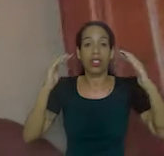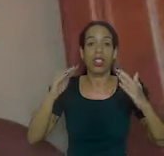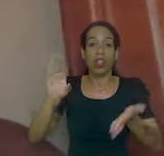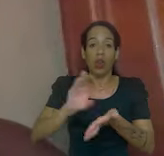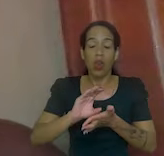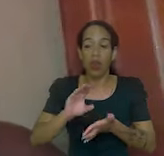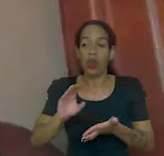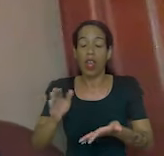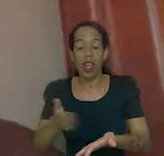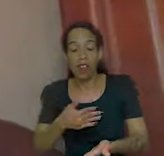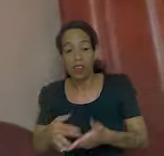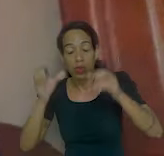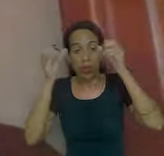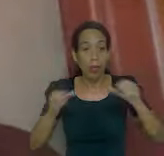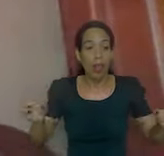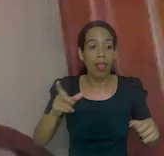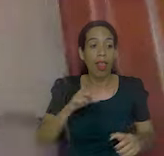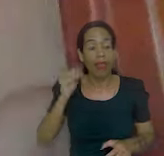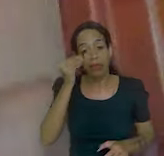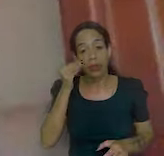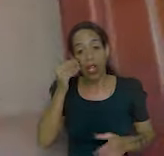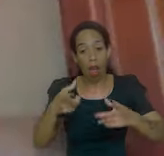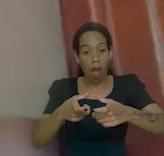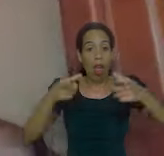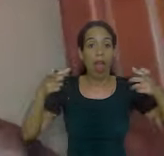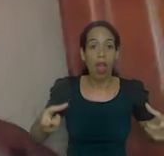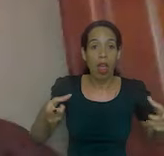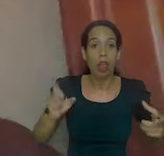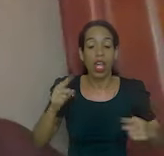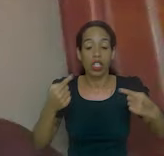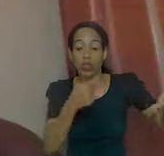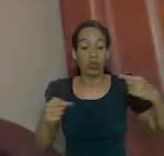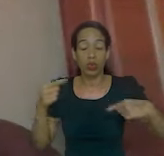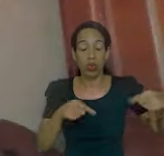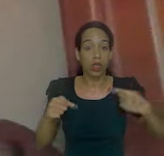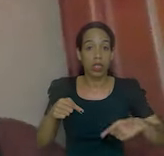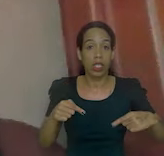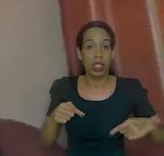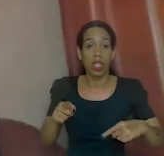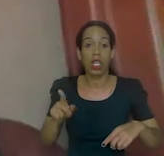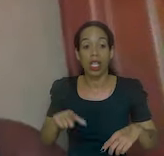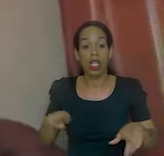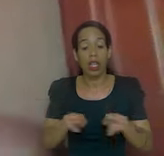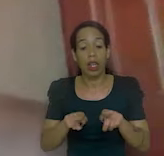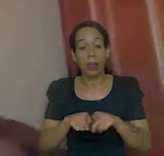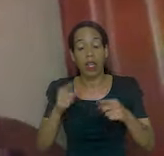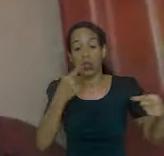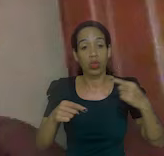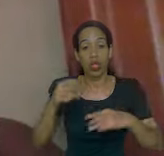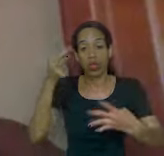de revista no tribunal. Então, assim, a gente tentou abordar de forma ampla, tanto essa discussão doutrinária, quanto essa